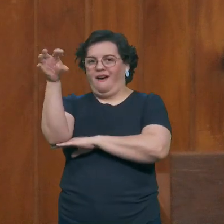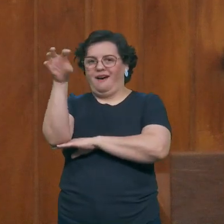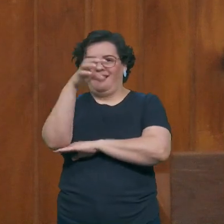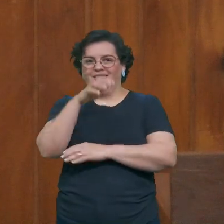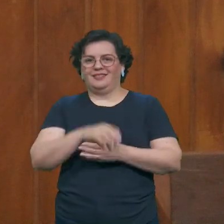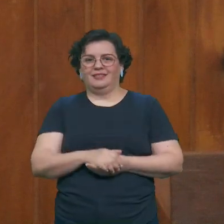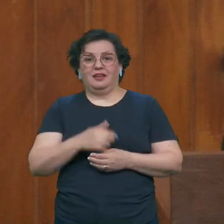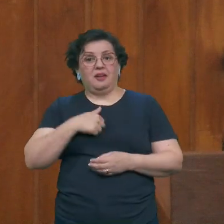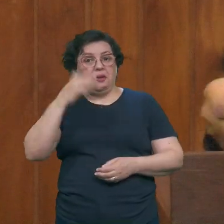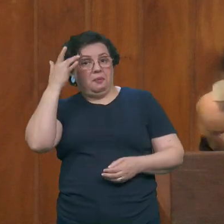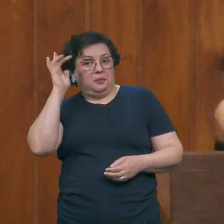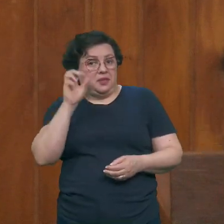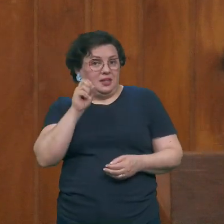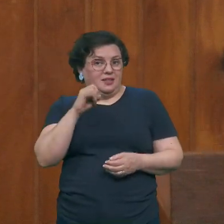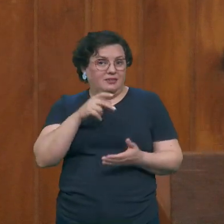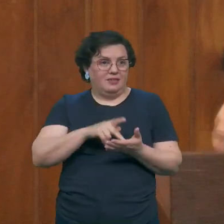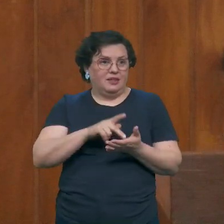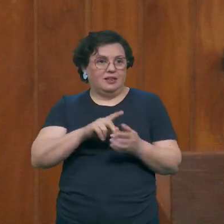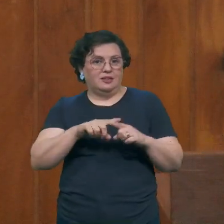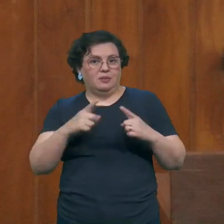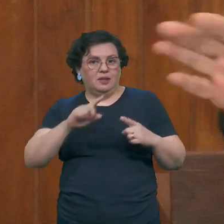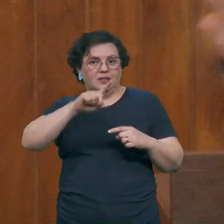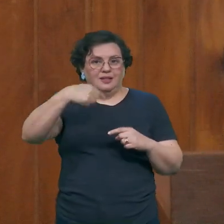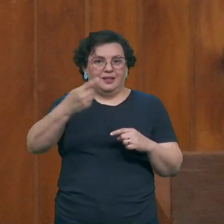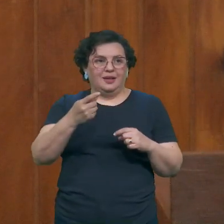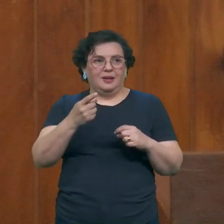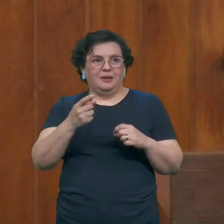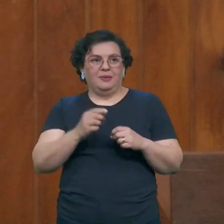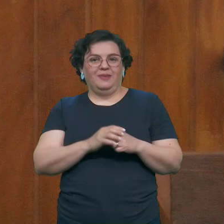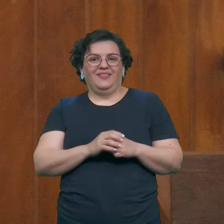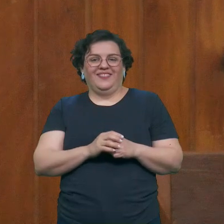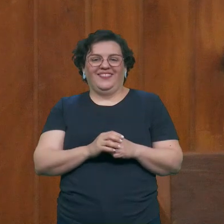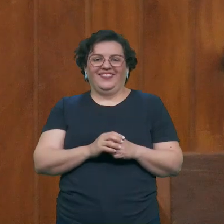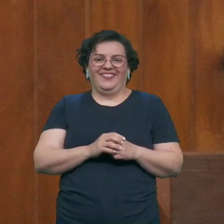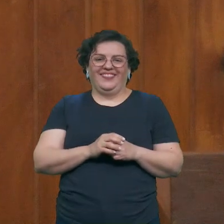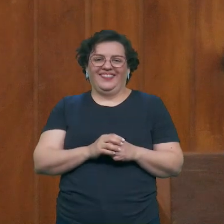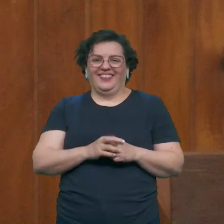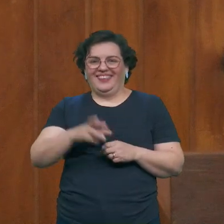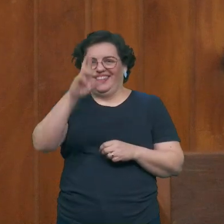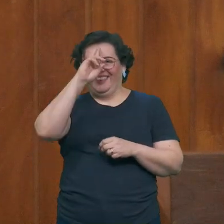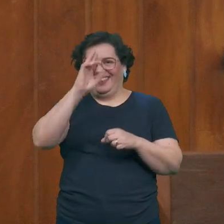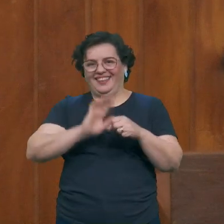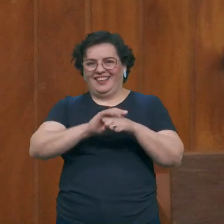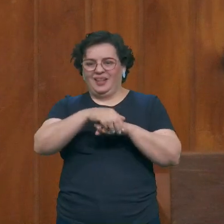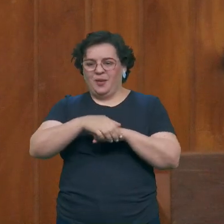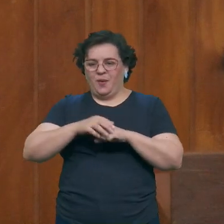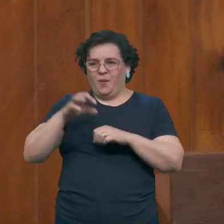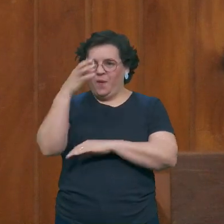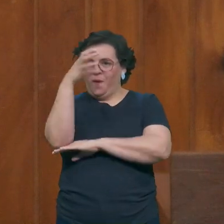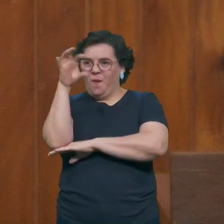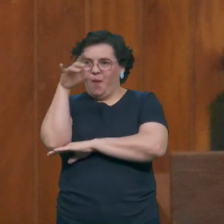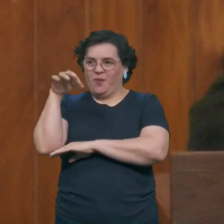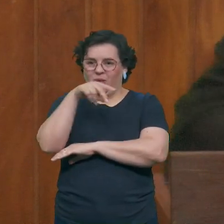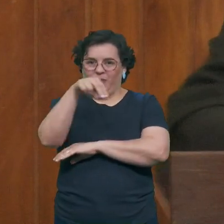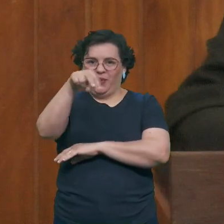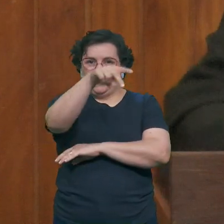Eu não sei se é verdade, mas diz que depois da meia-noite esse Dino sai andando aí pela cidade, depois retorna de manhã.